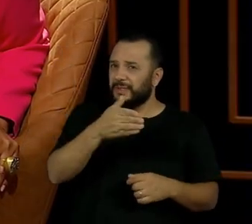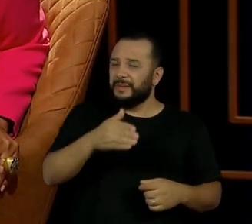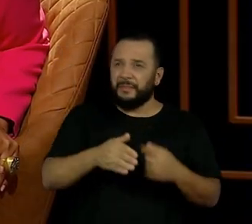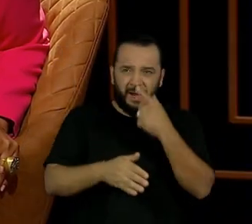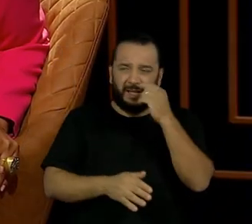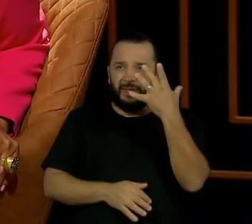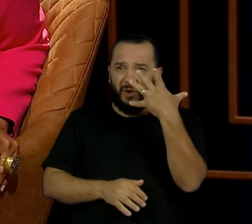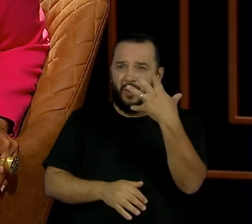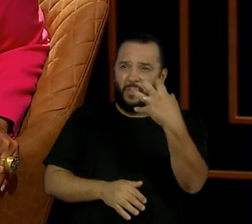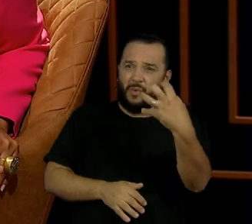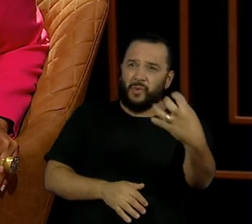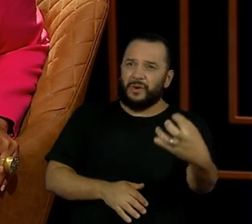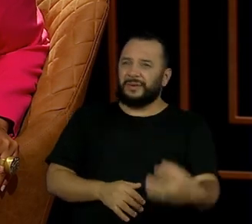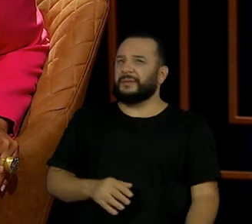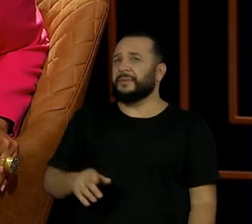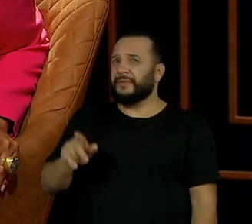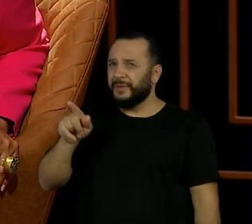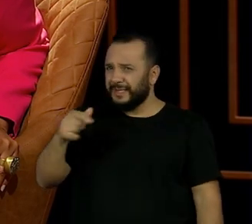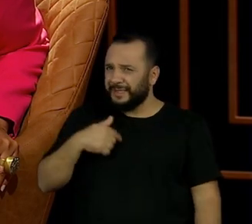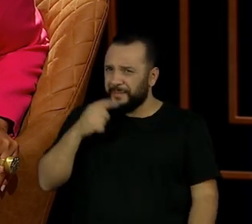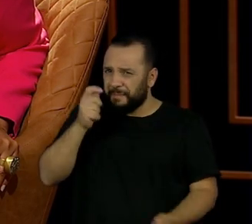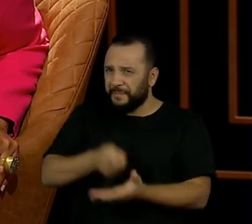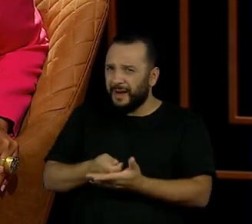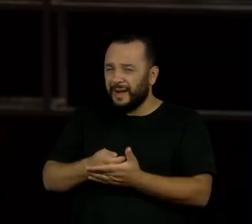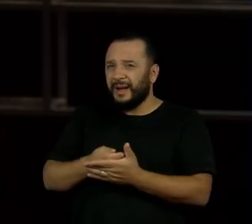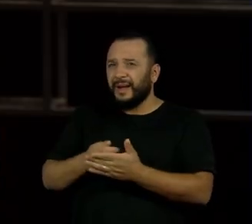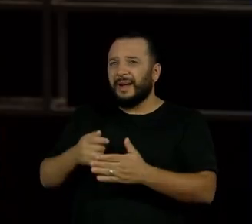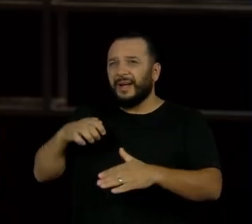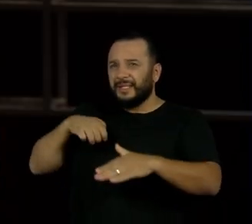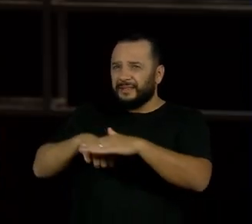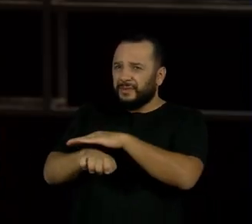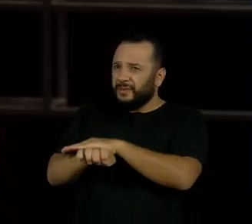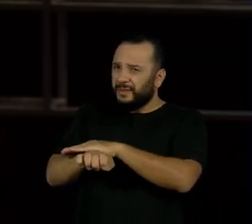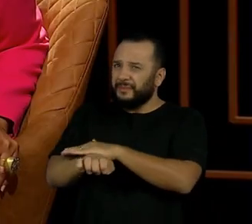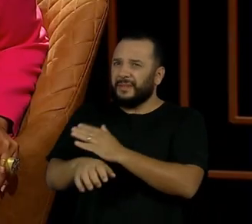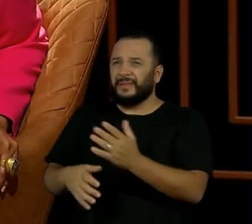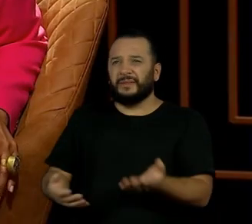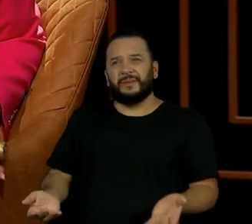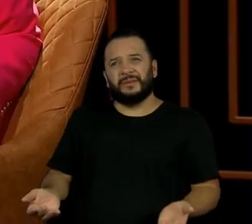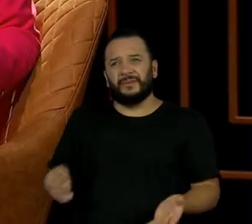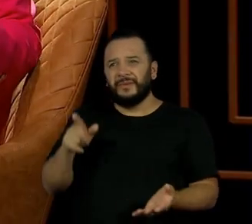que eu ela assim você ainda paga o estacionamento para cantar